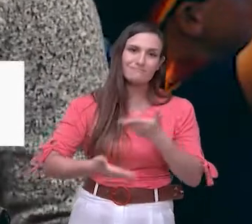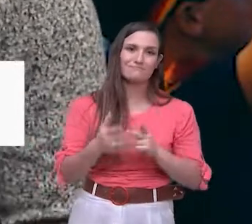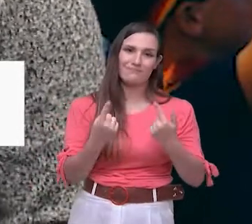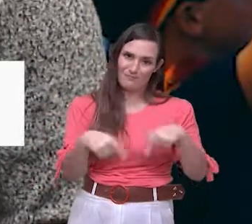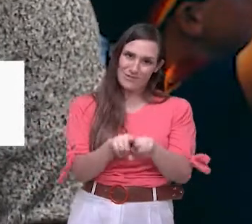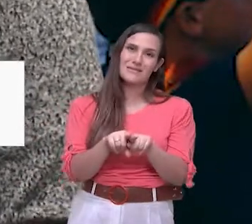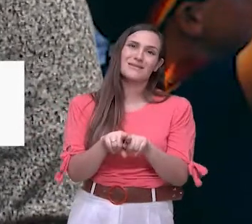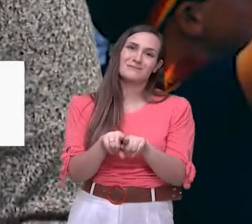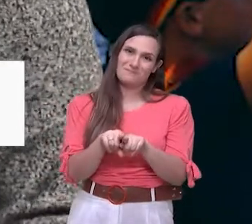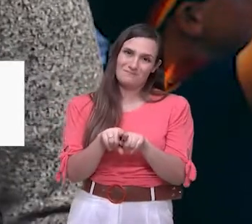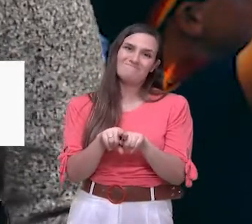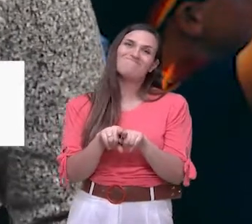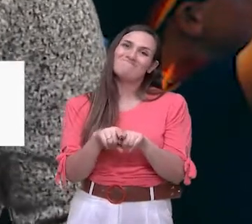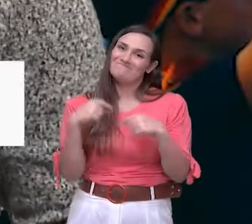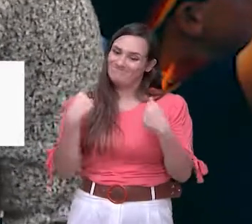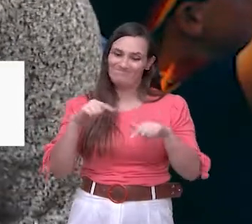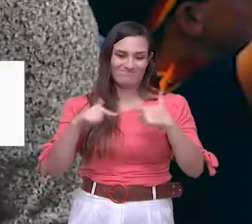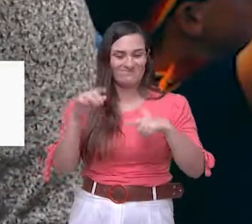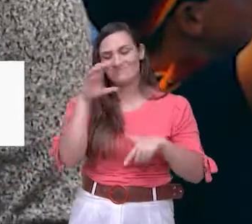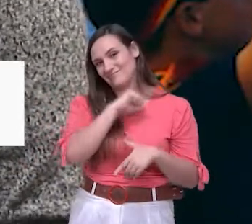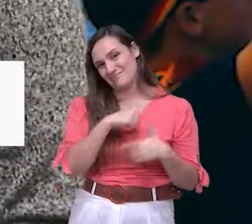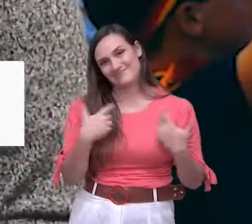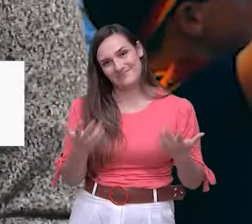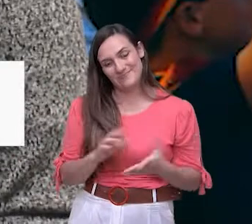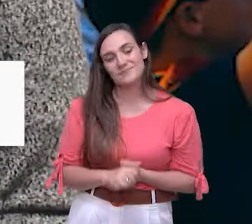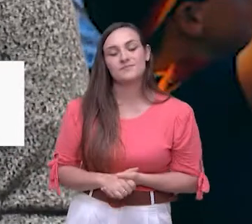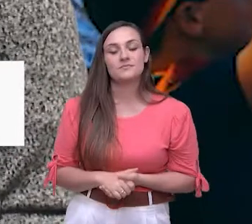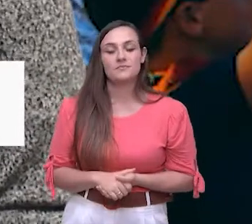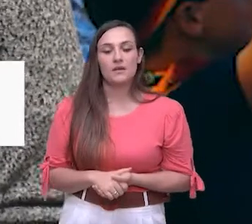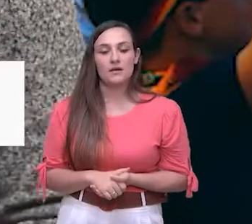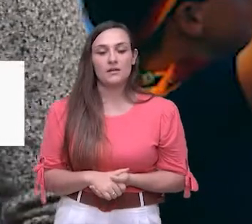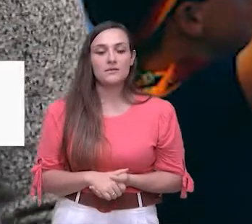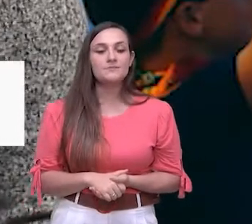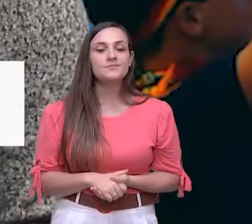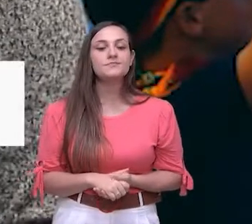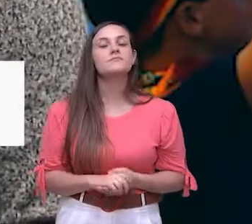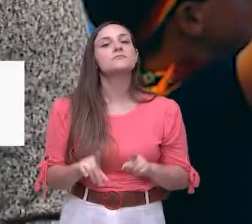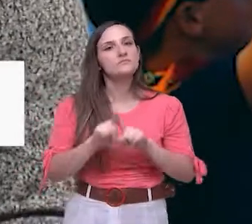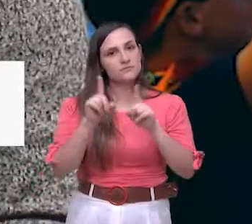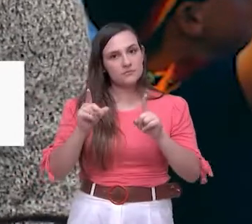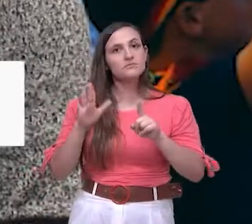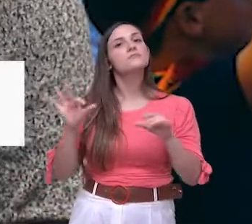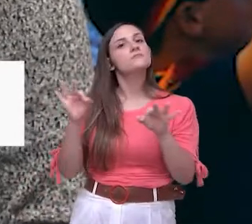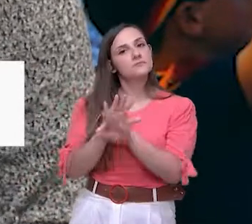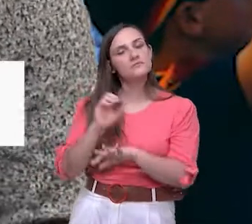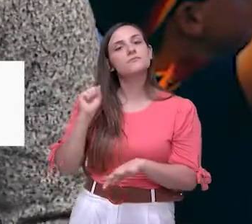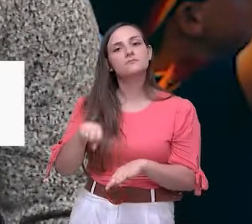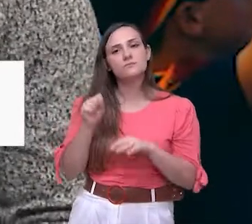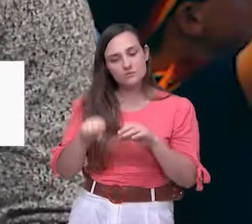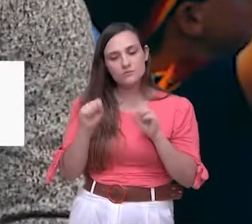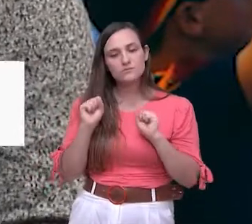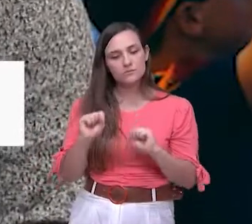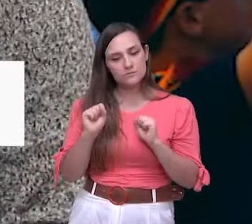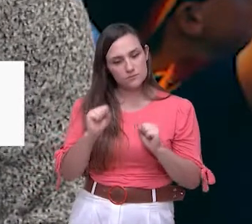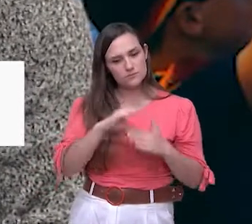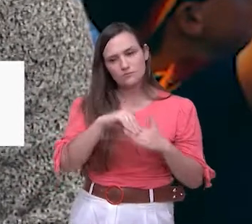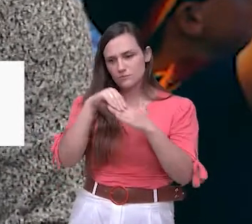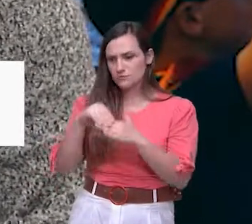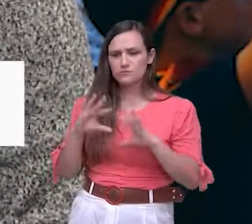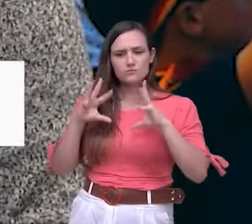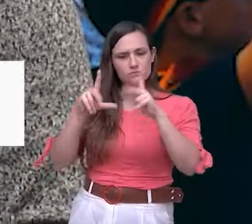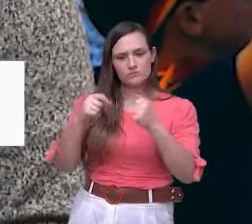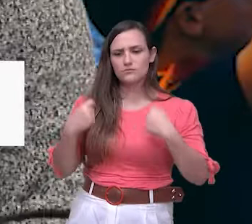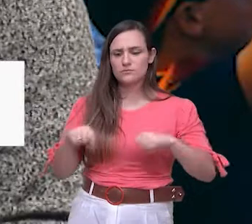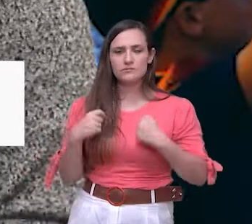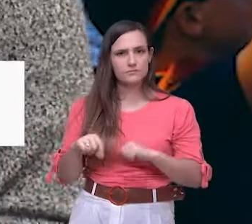E aí de Ah tá a massa muito rápida da nossa parte né mas a gente sente tá preparado para fazer os encaminhamentos